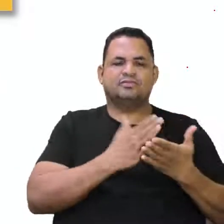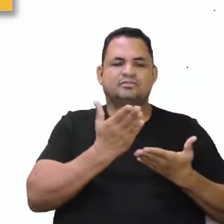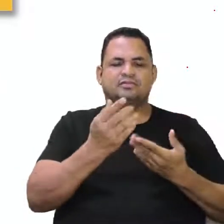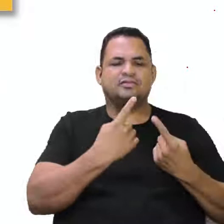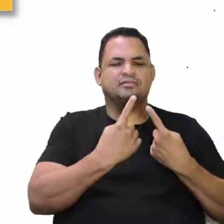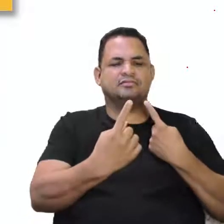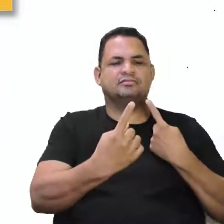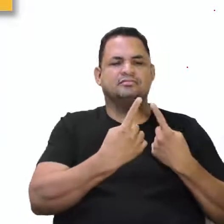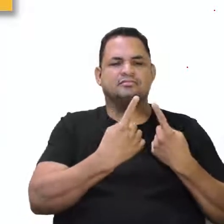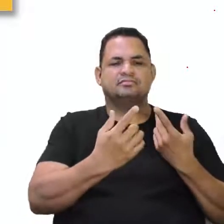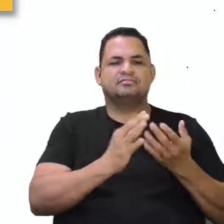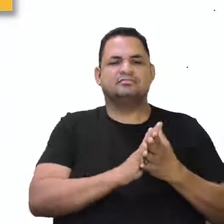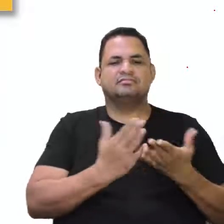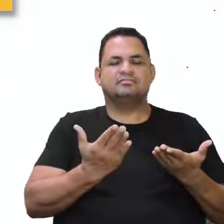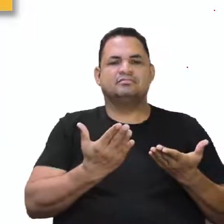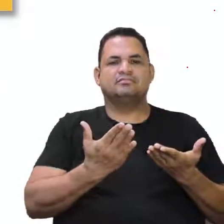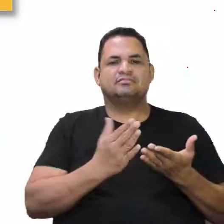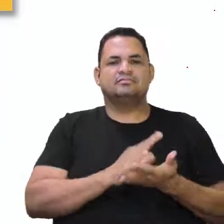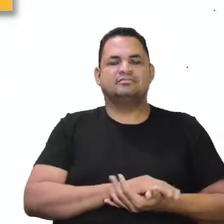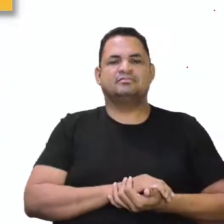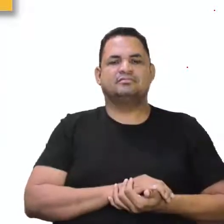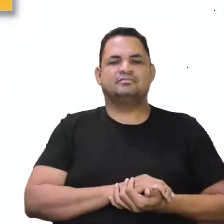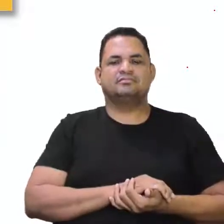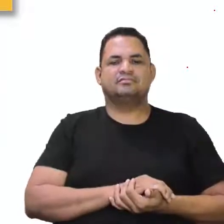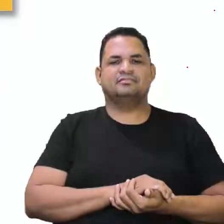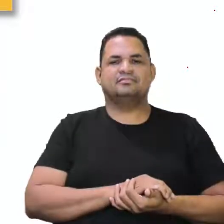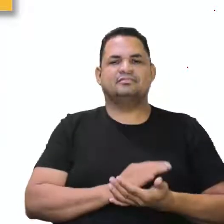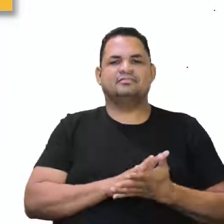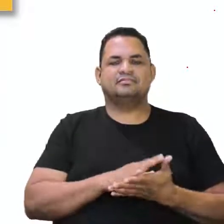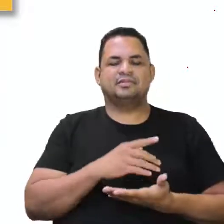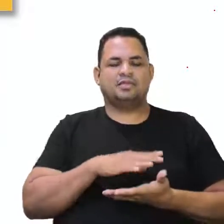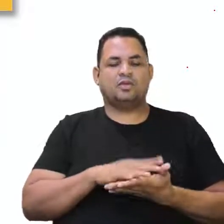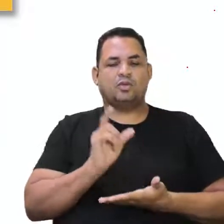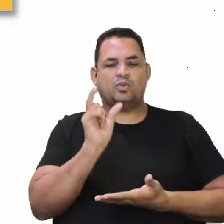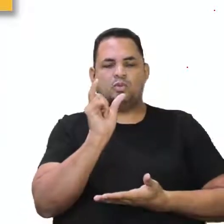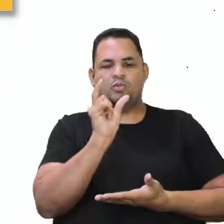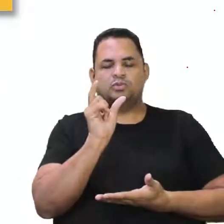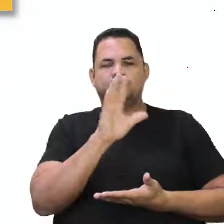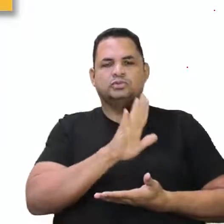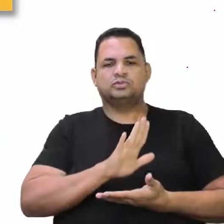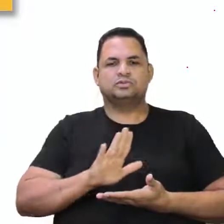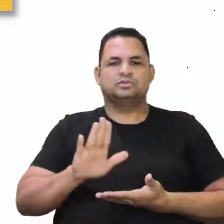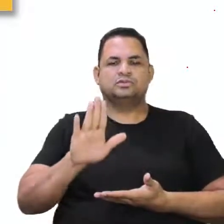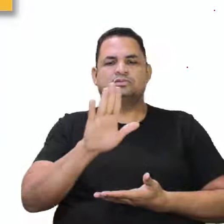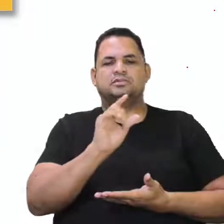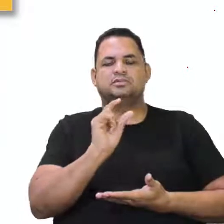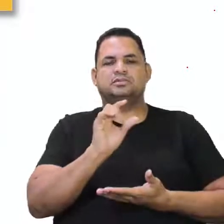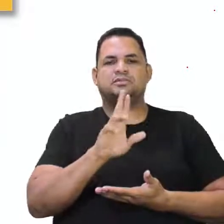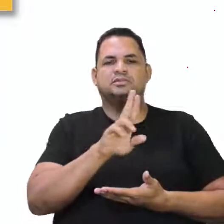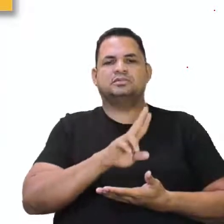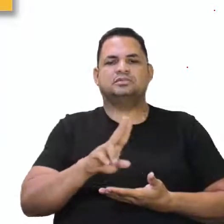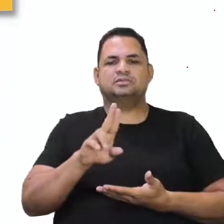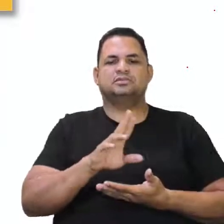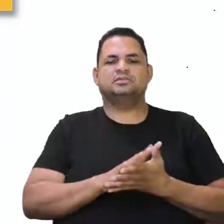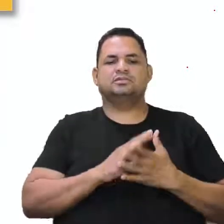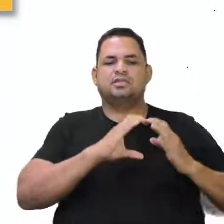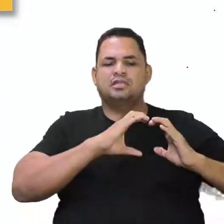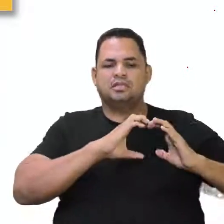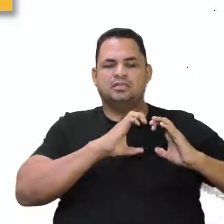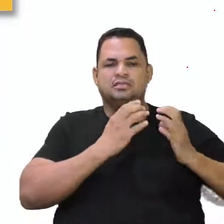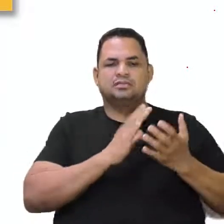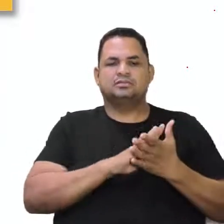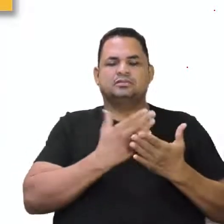fica o quê? Apaixonado. Então você falling in love é a expressão que você usa para dizer que você está apaixonado. Porque se você